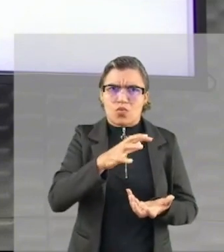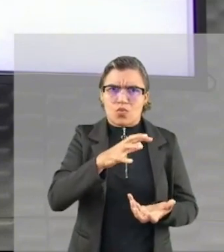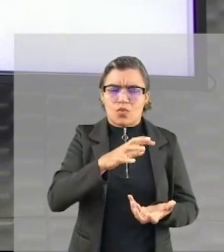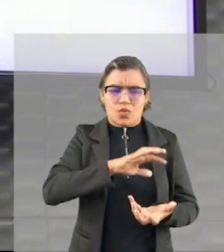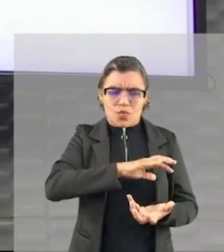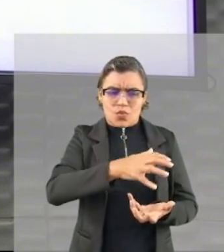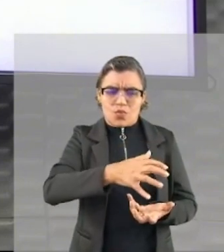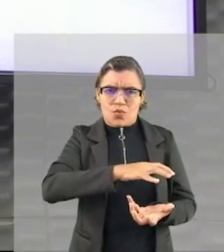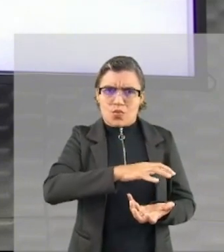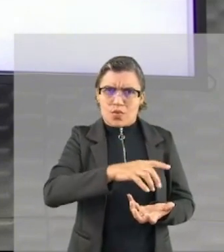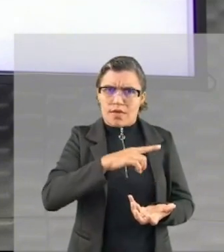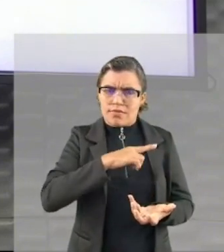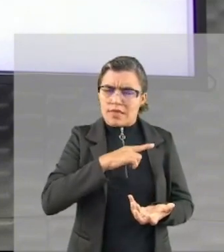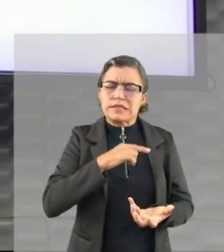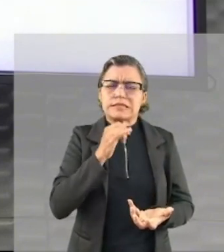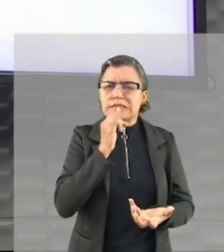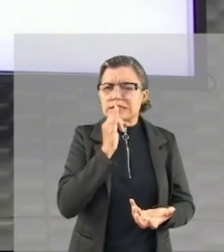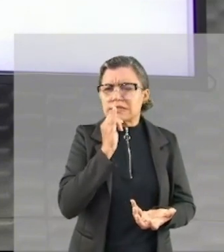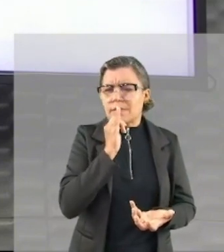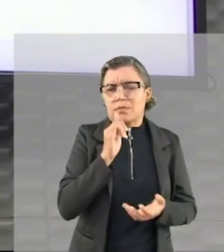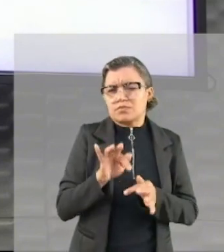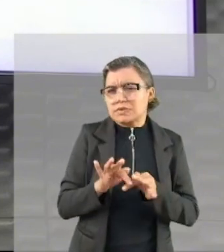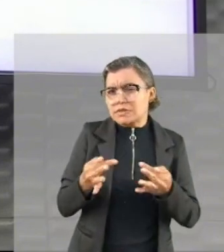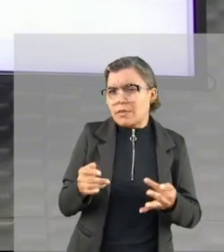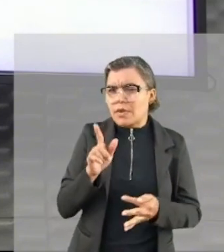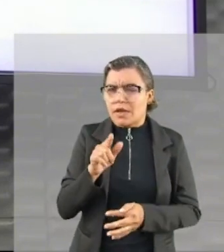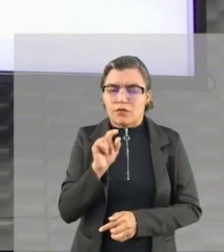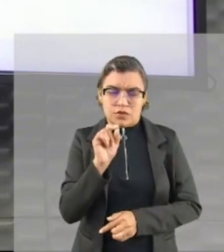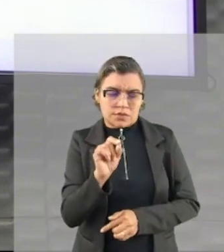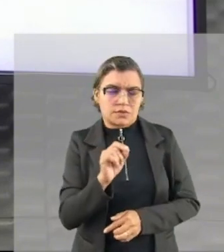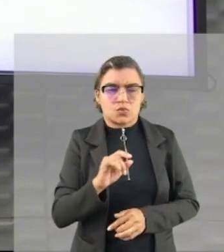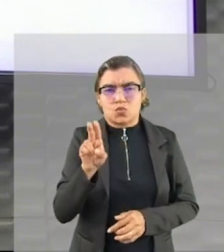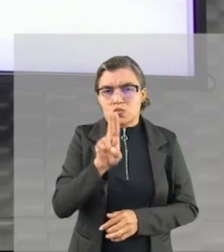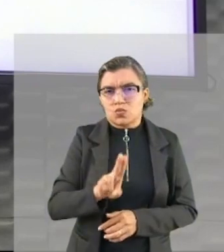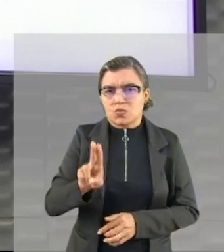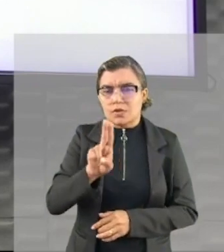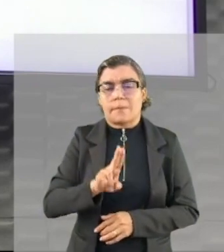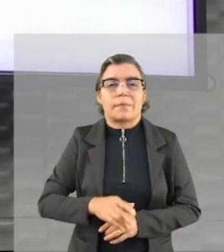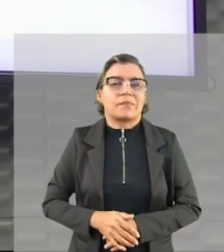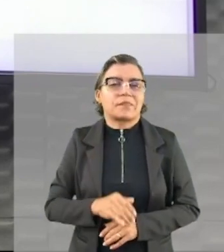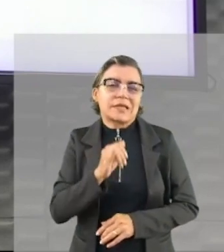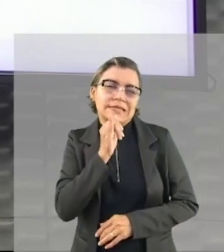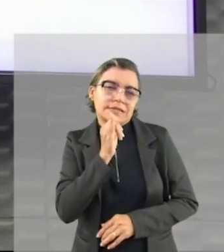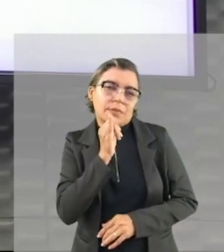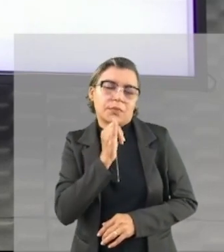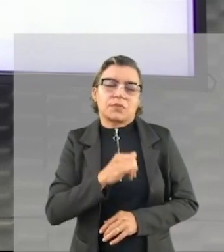Um experimento muito simples que se faz é você colocar pedacinhos